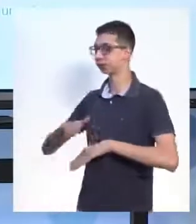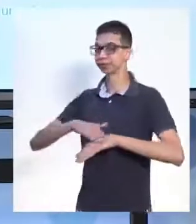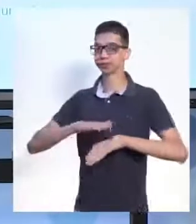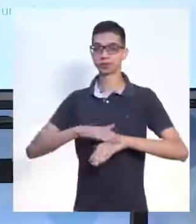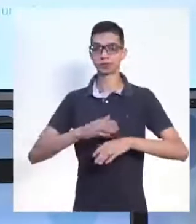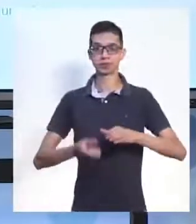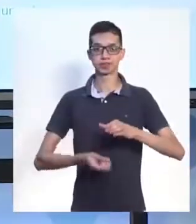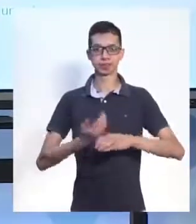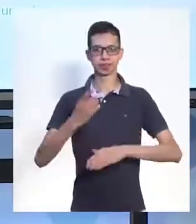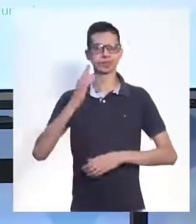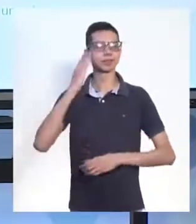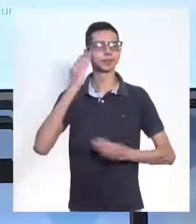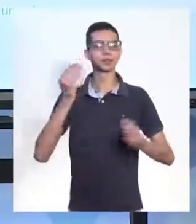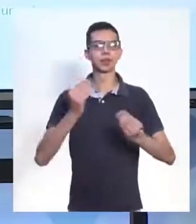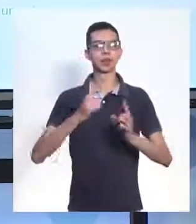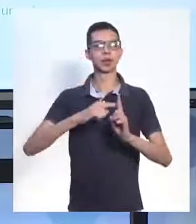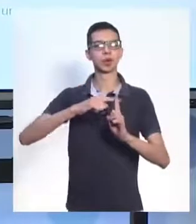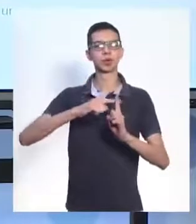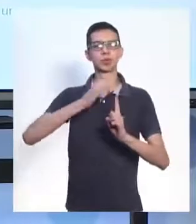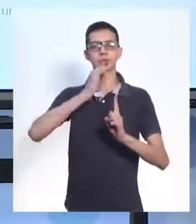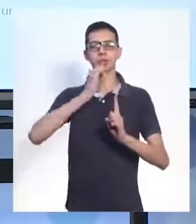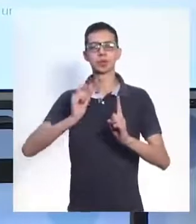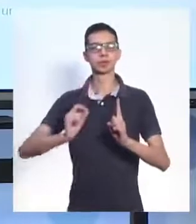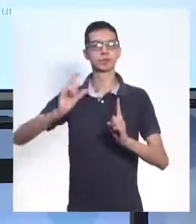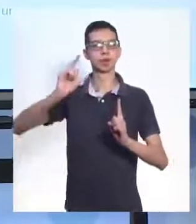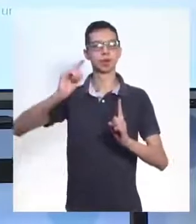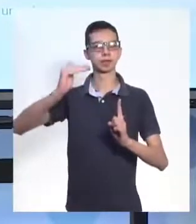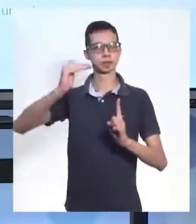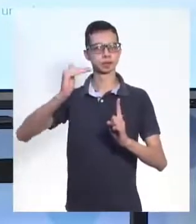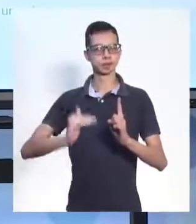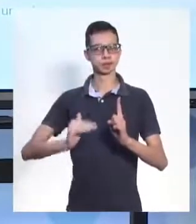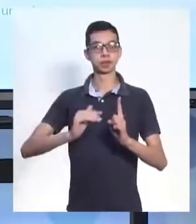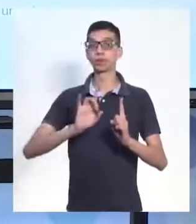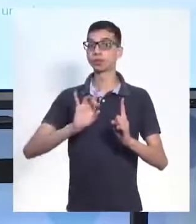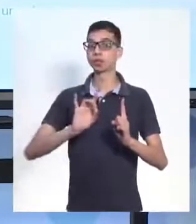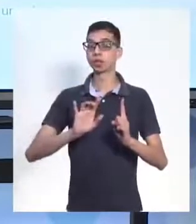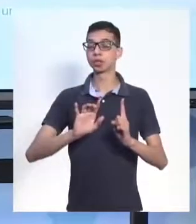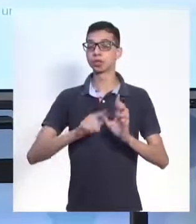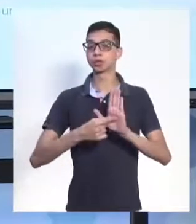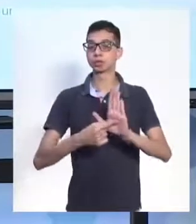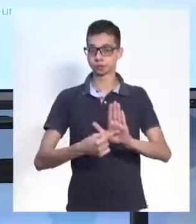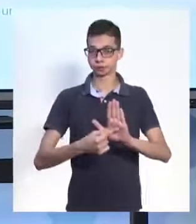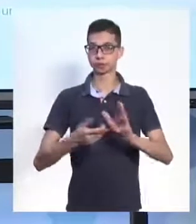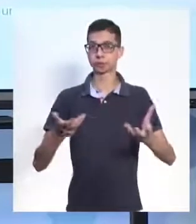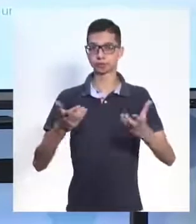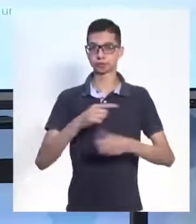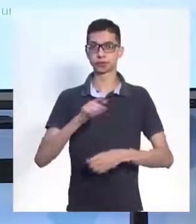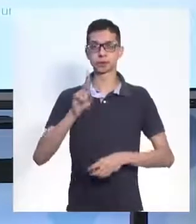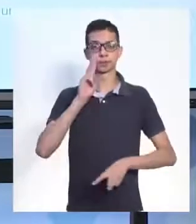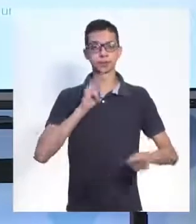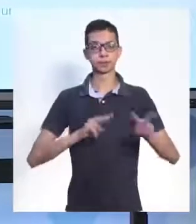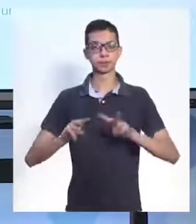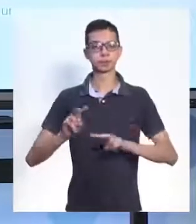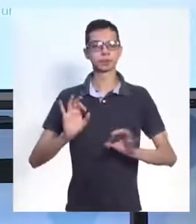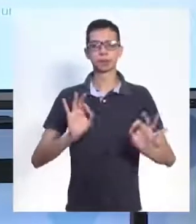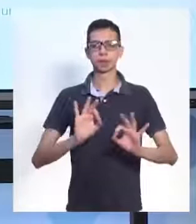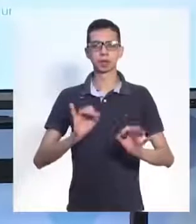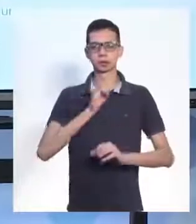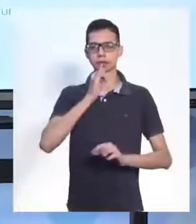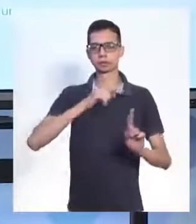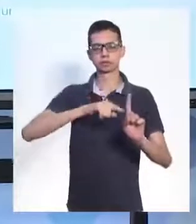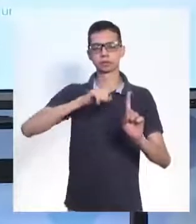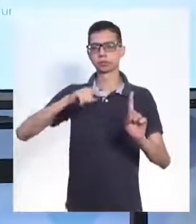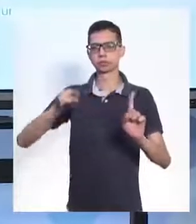se a temperatura sobe ou desce, é apenas uma representação, eu não quero que vocês vejam, eu não estou colocando em escala nem